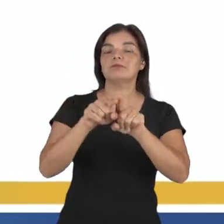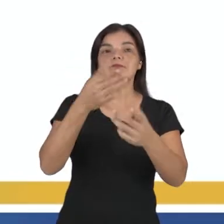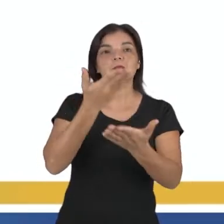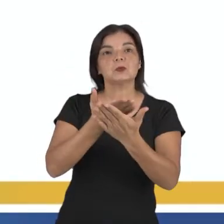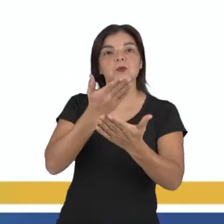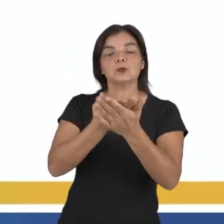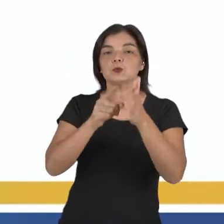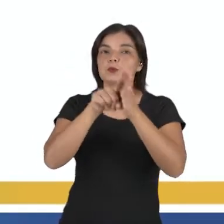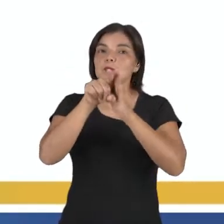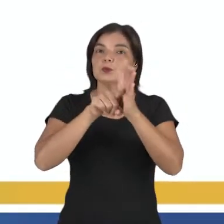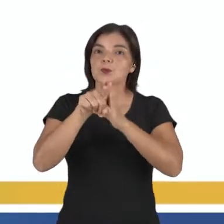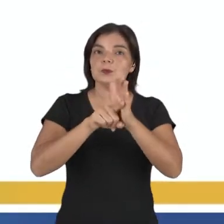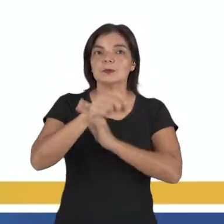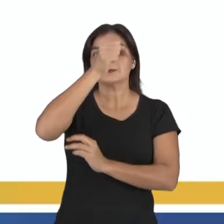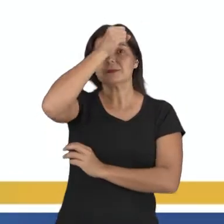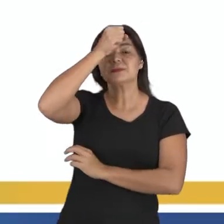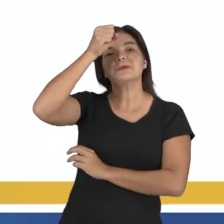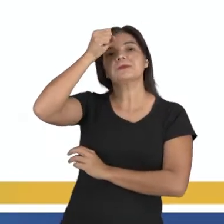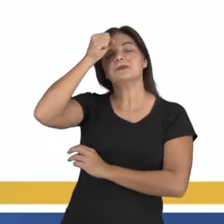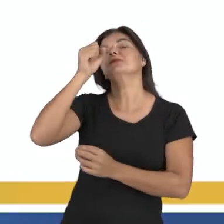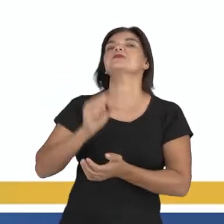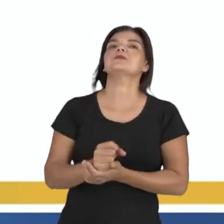estudo científico na sociologia.